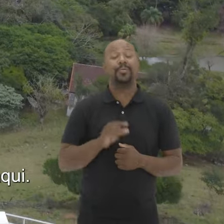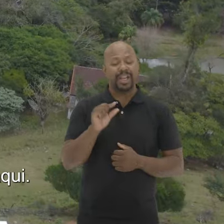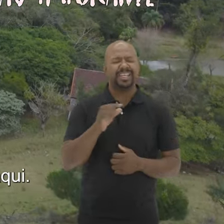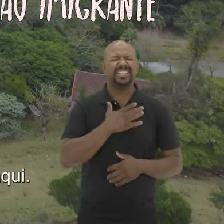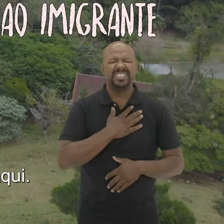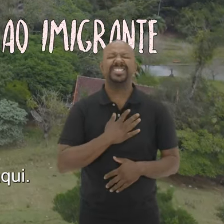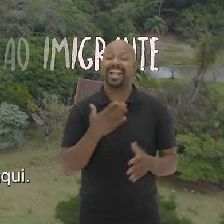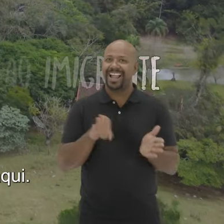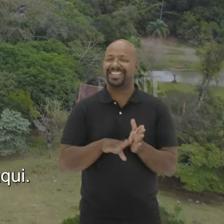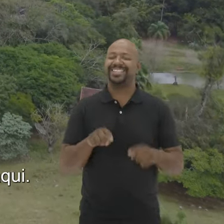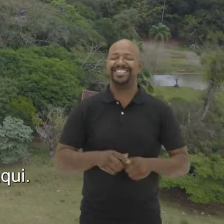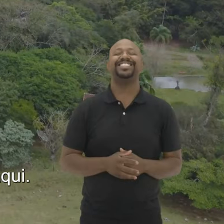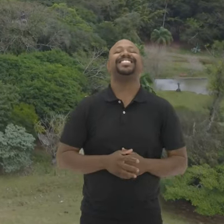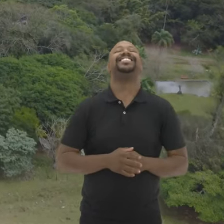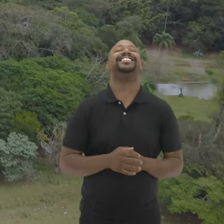4 horinhas pra chegar aqui.